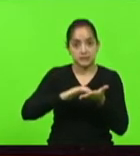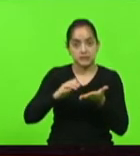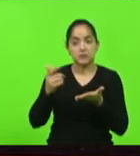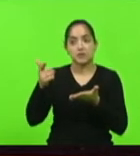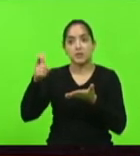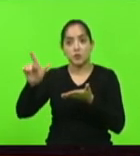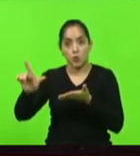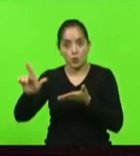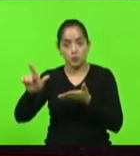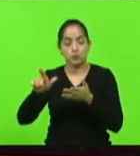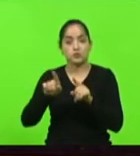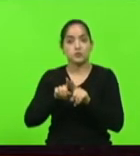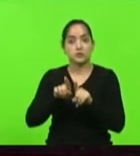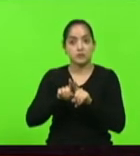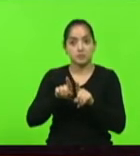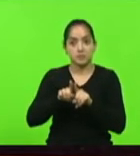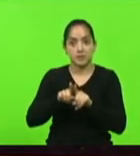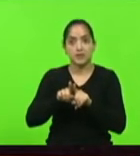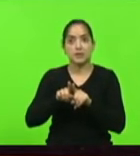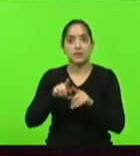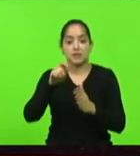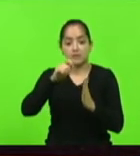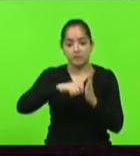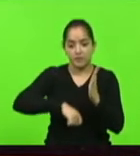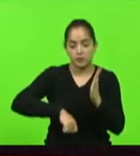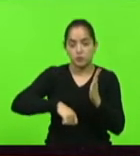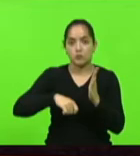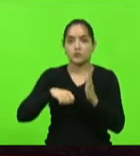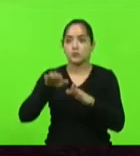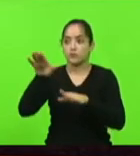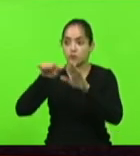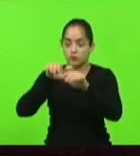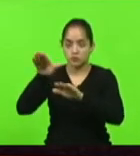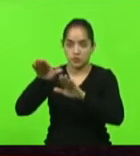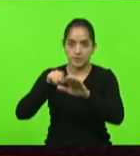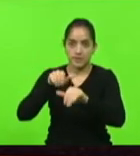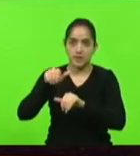que haviam feito o concurso e que foram chamados